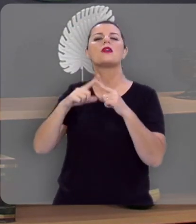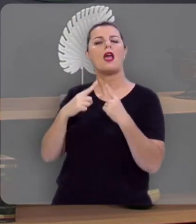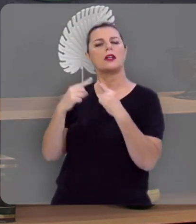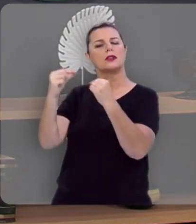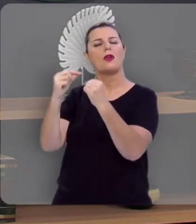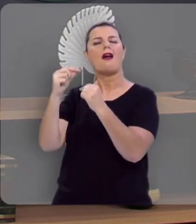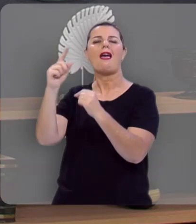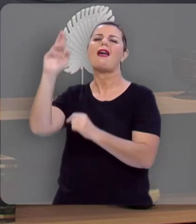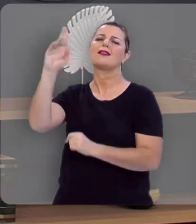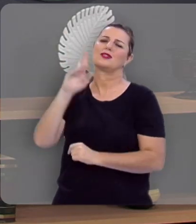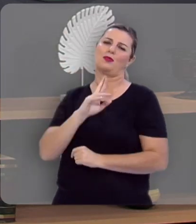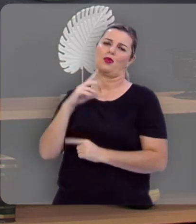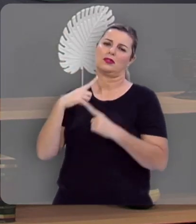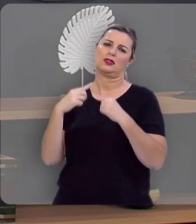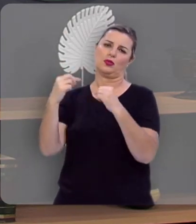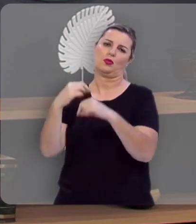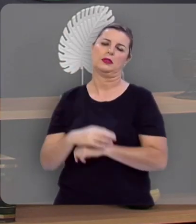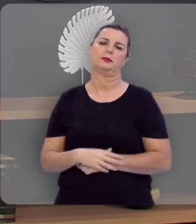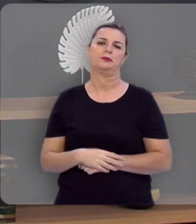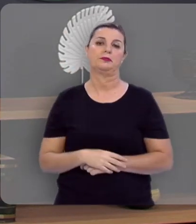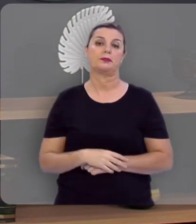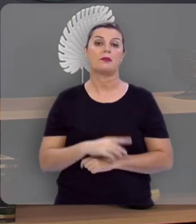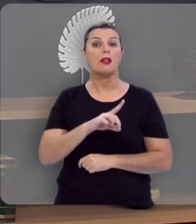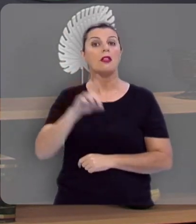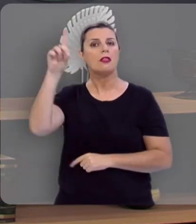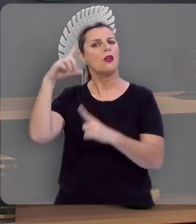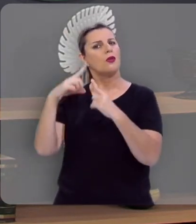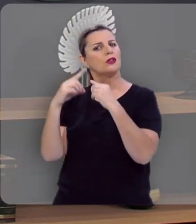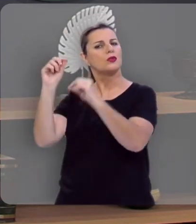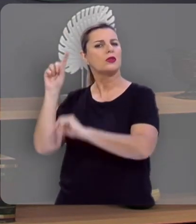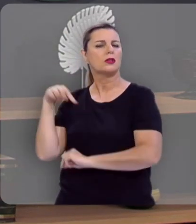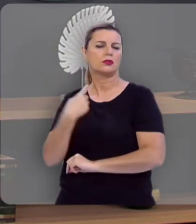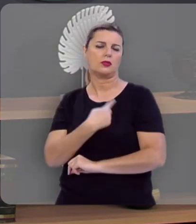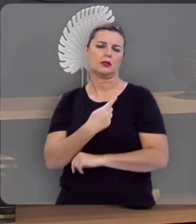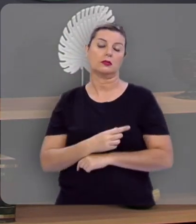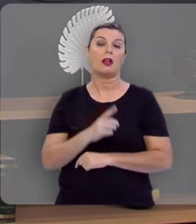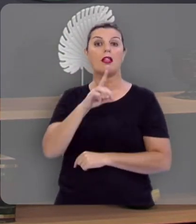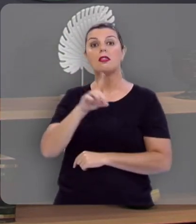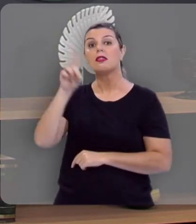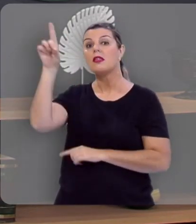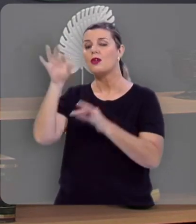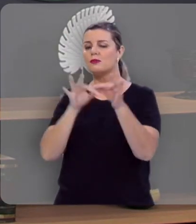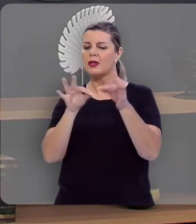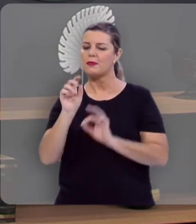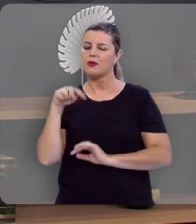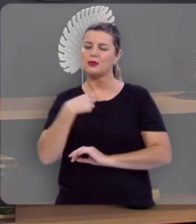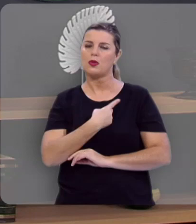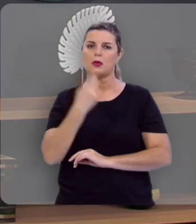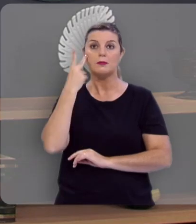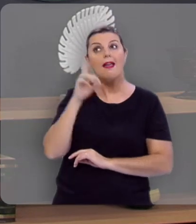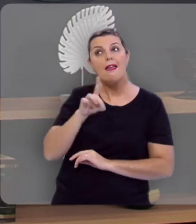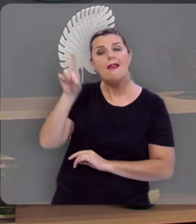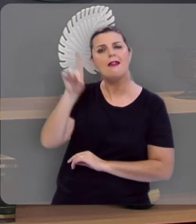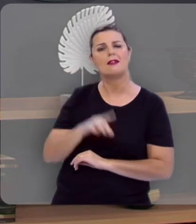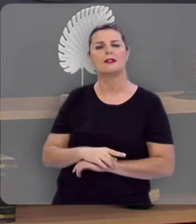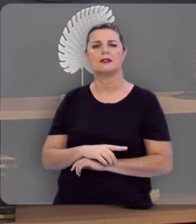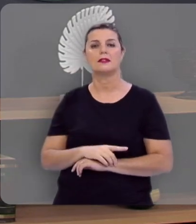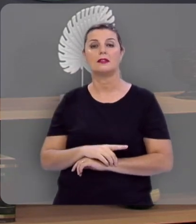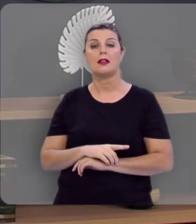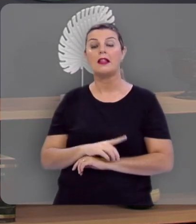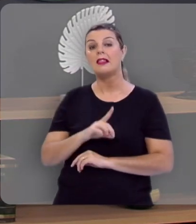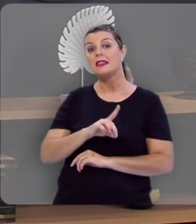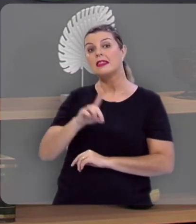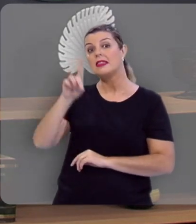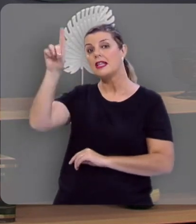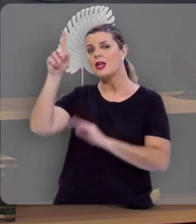escolha, é resultado da escolha. Foi Deus quem nos escolheu, foi Deus quem nos predestinou para Ele, foi